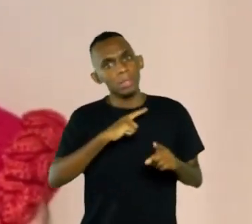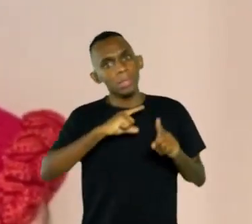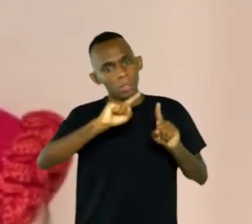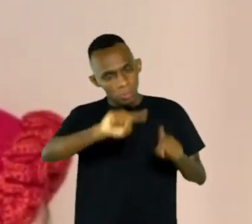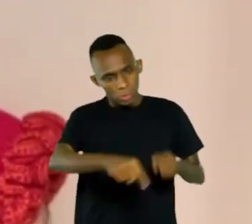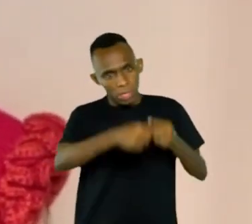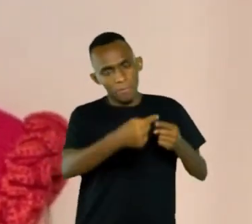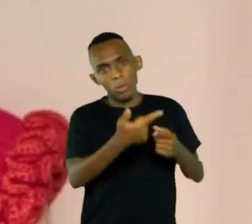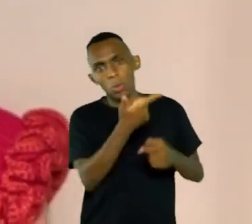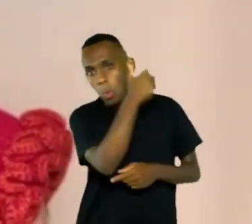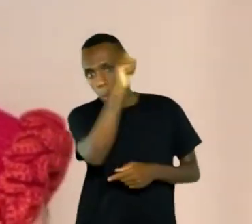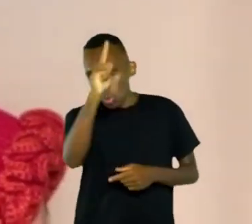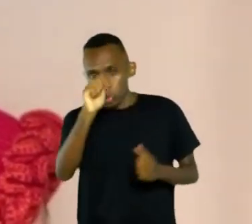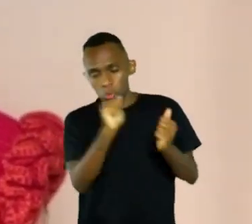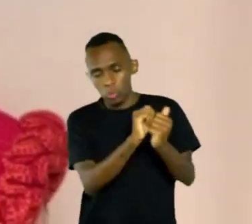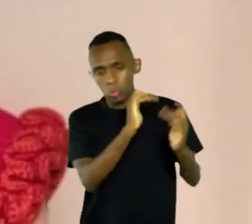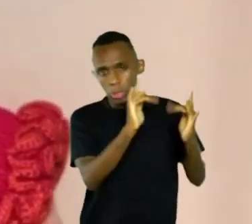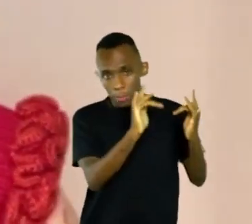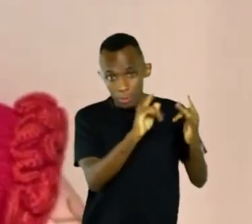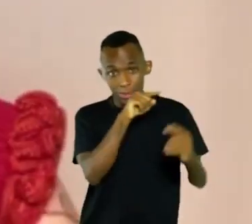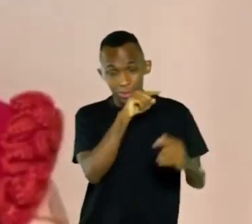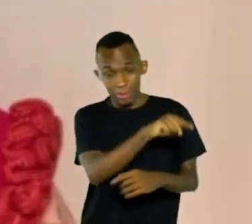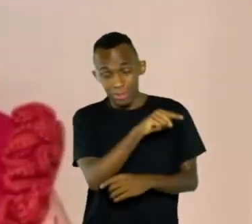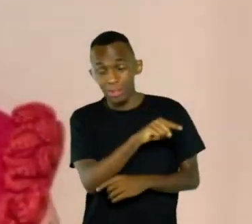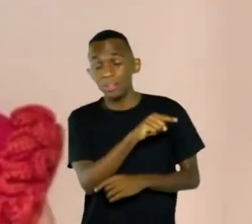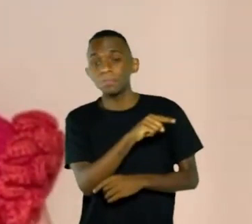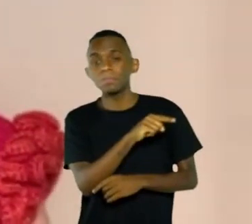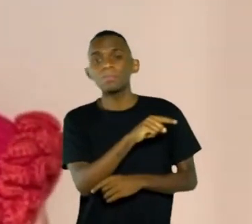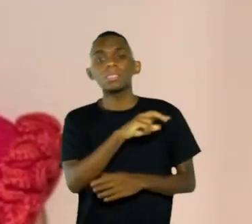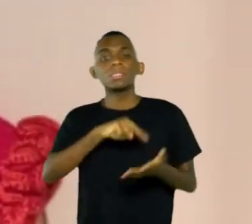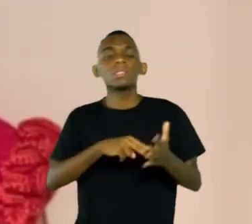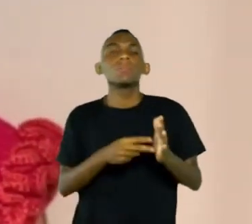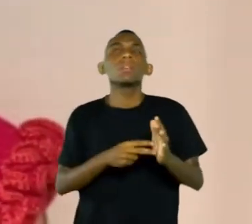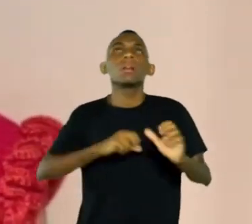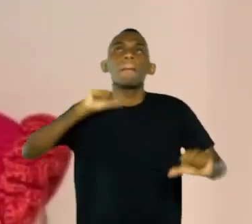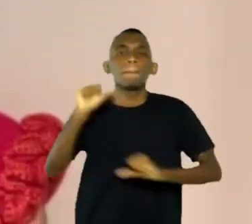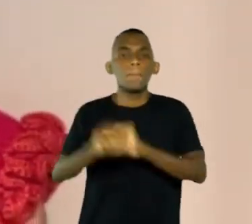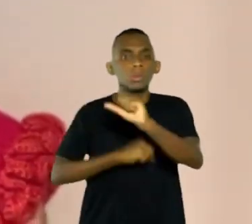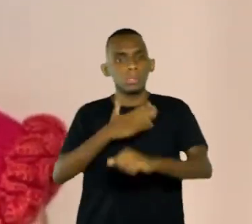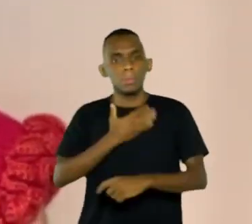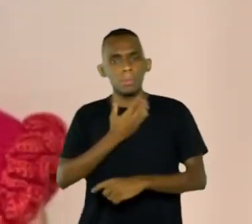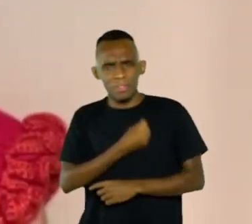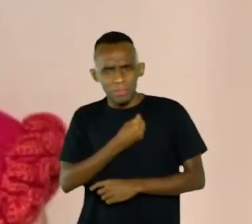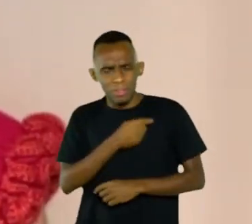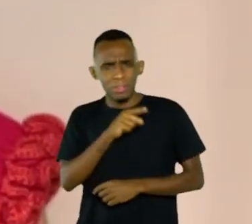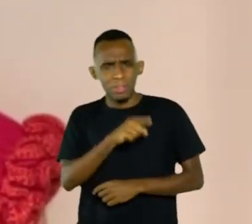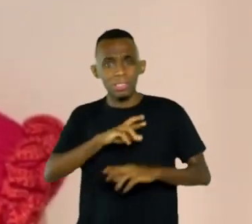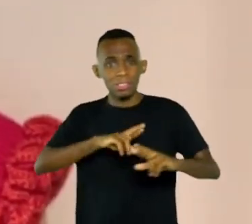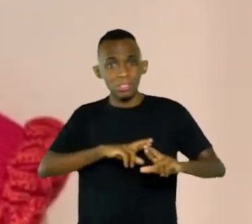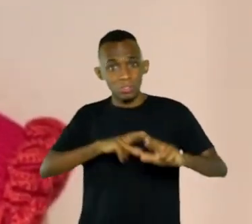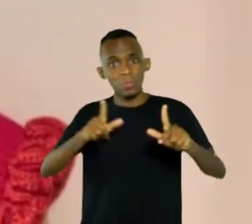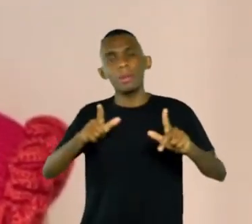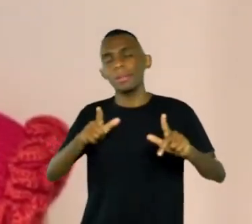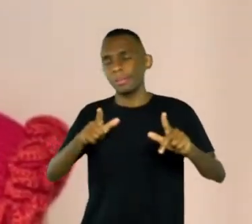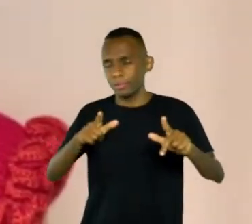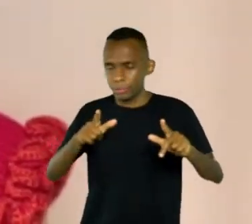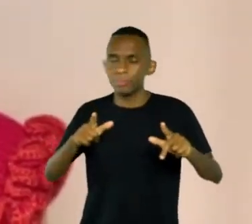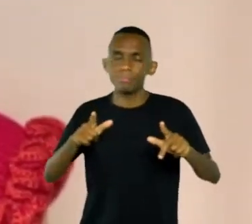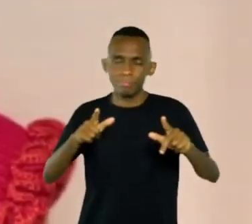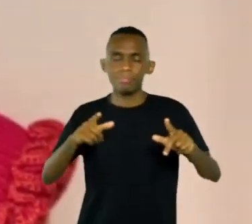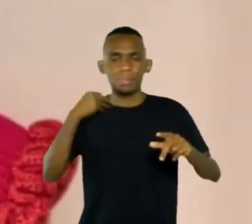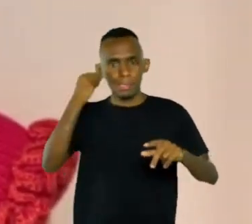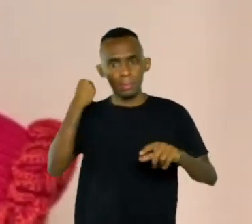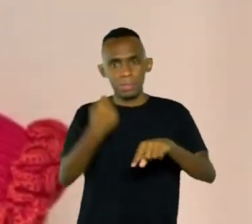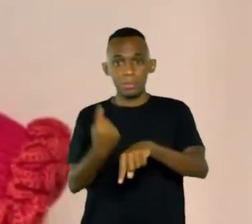são diferentes, né? Ele é uma mudança de patamar na minha vida, ele é muito diferente do tipo de relação que eu sempre vivi. Então,